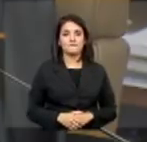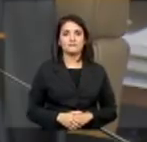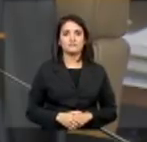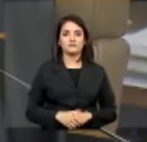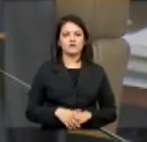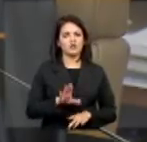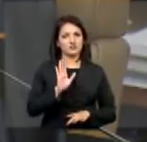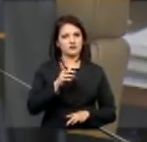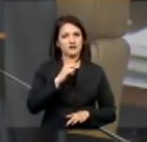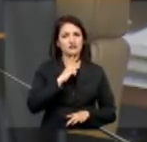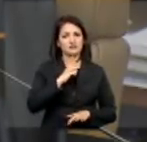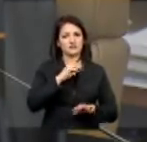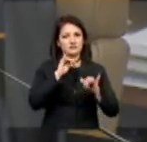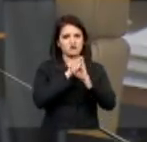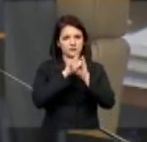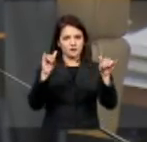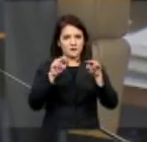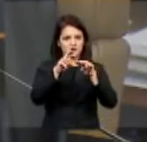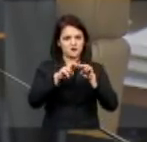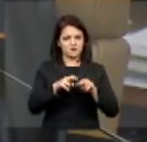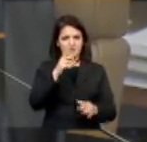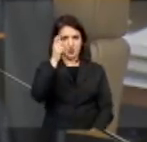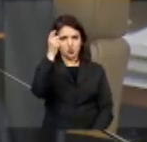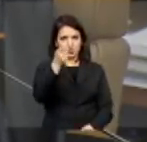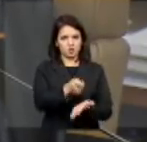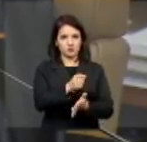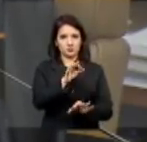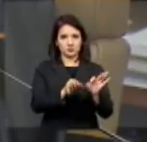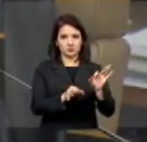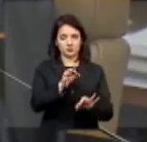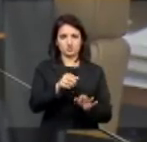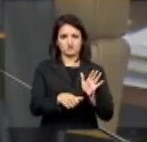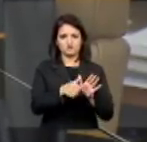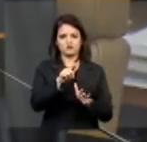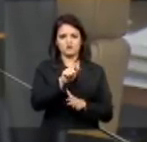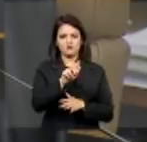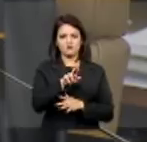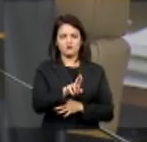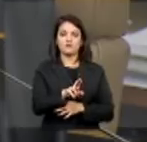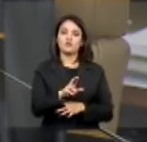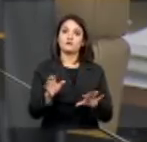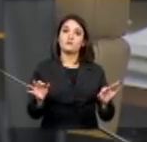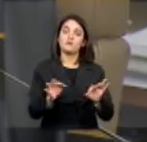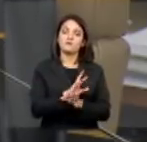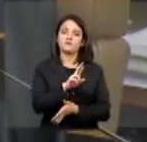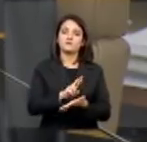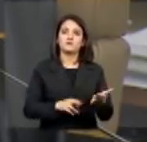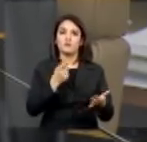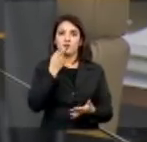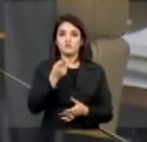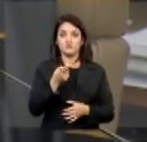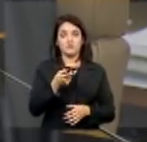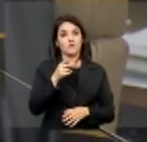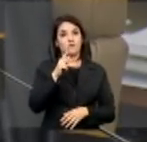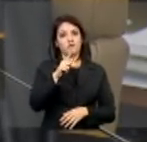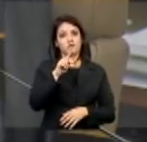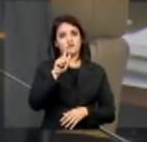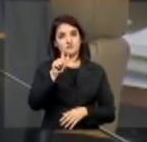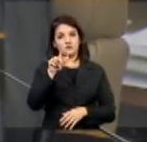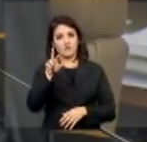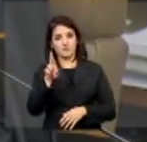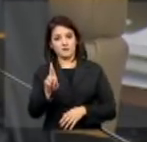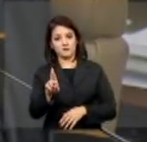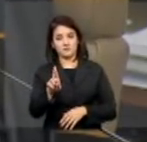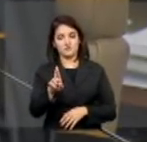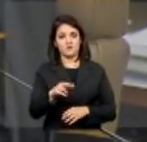pelo juiz de primeiro grau e conclua o relatório senhor presidente dizendo que a procuradoria geral da república no mérito